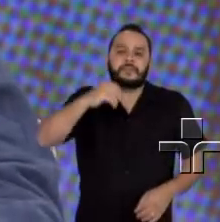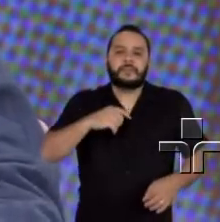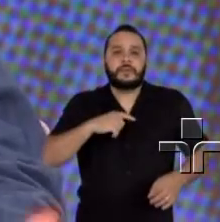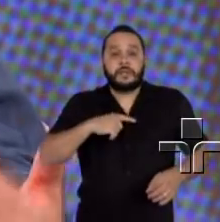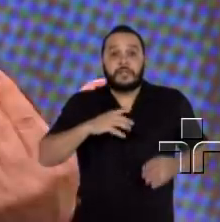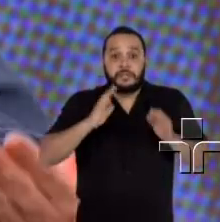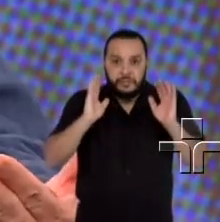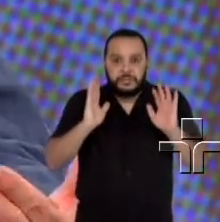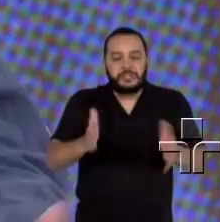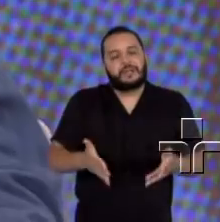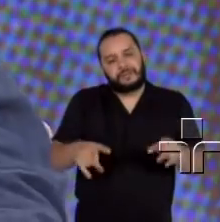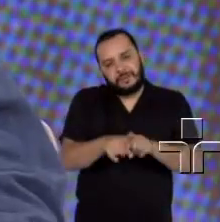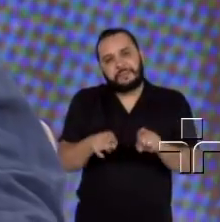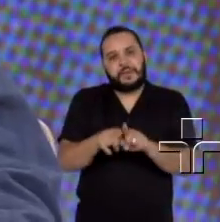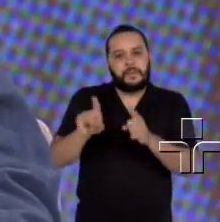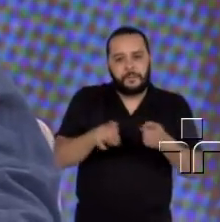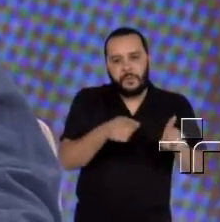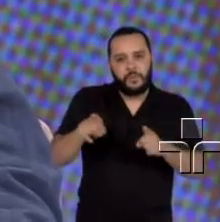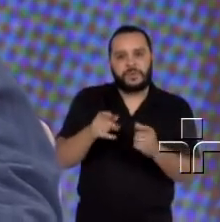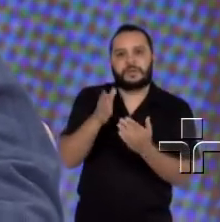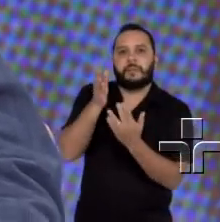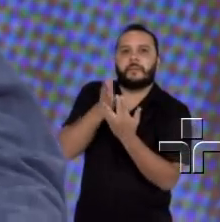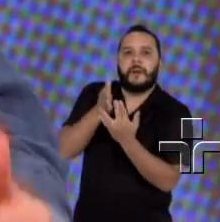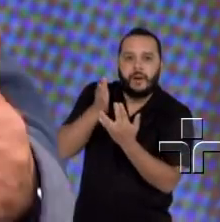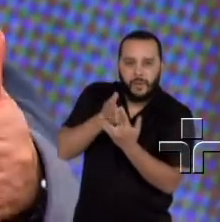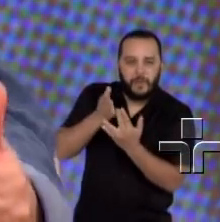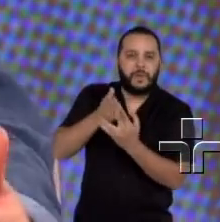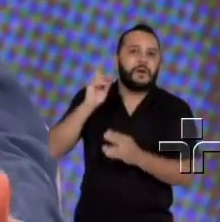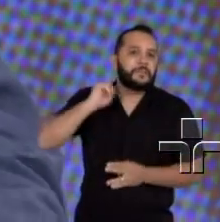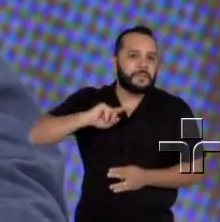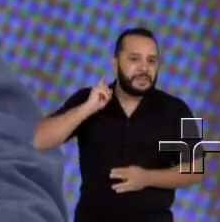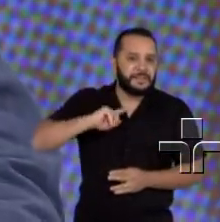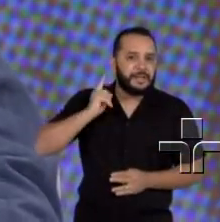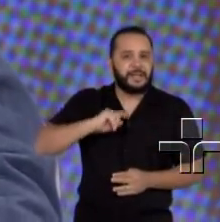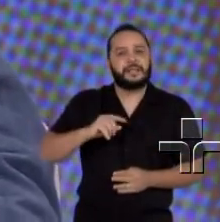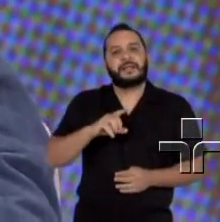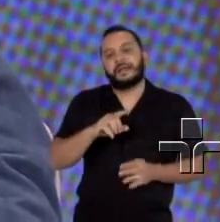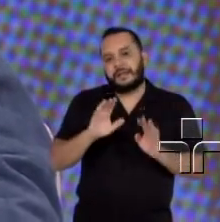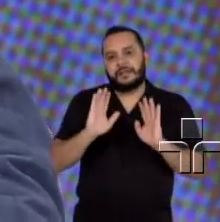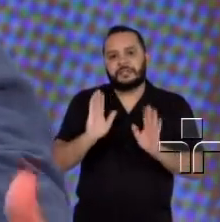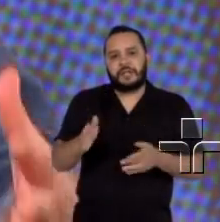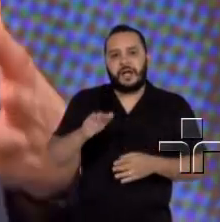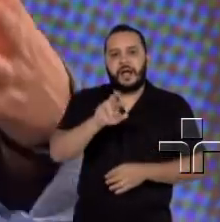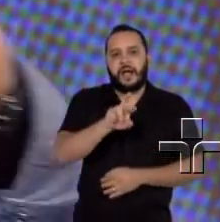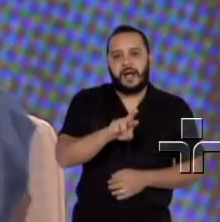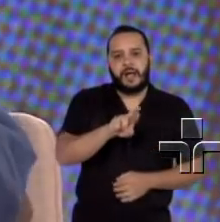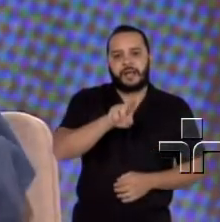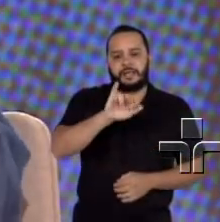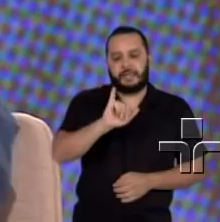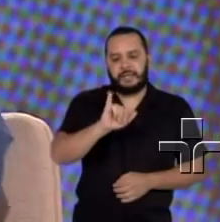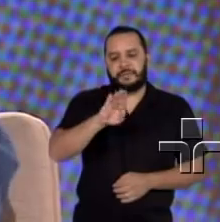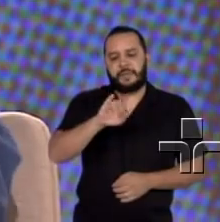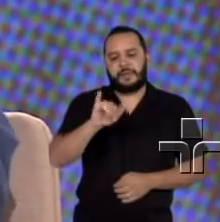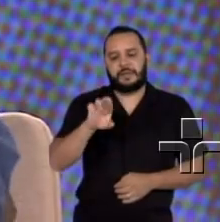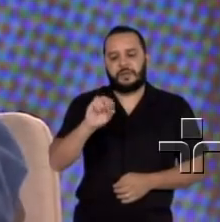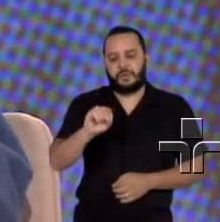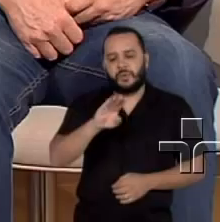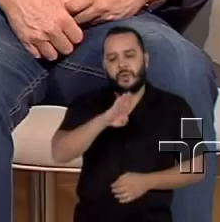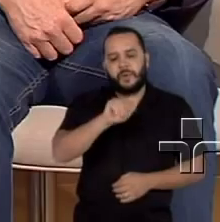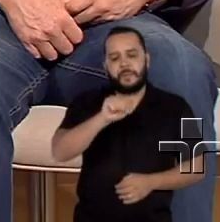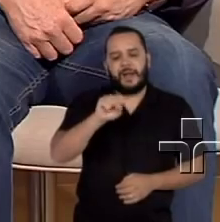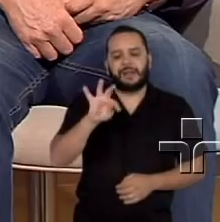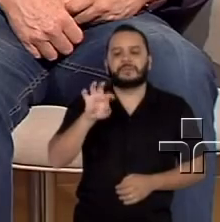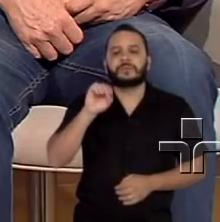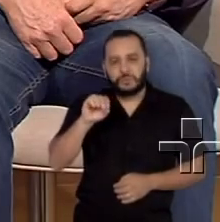A própria música barroca mineira da Ribeiro Bastos, tudo ali muito próximo e